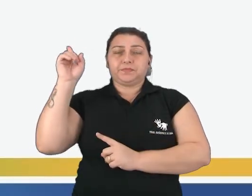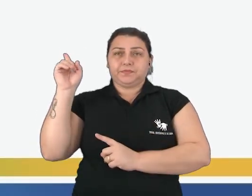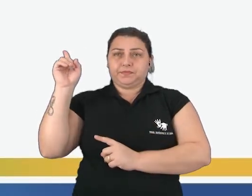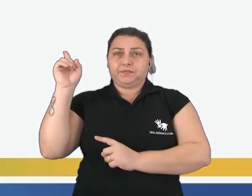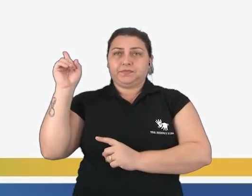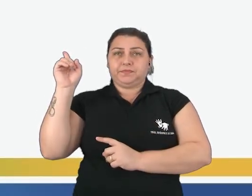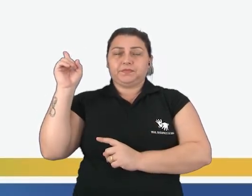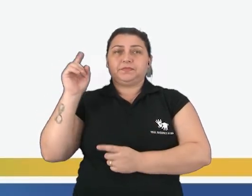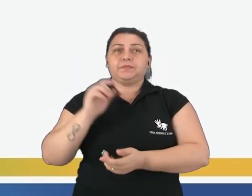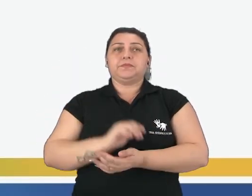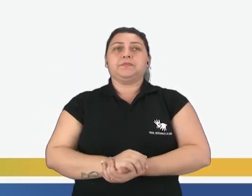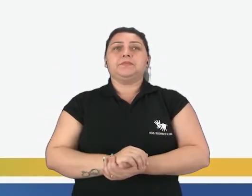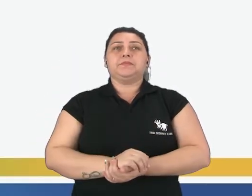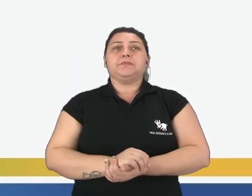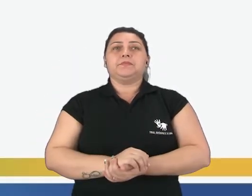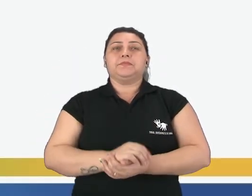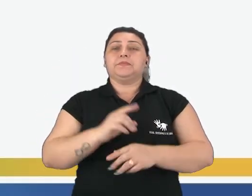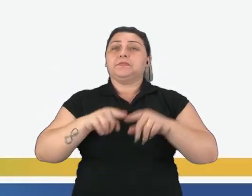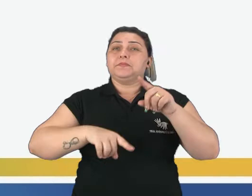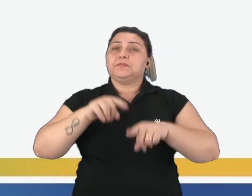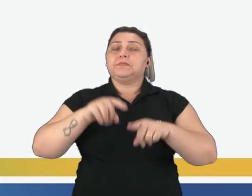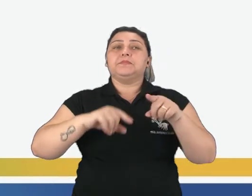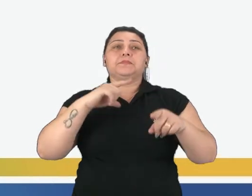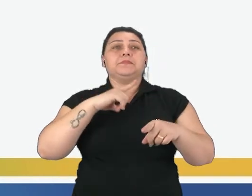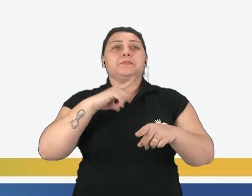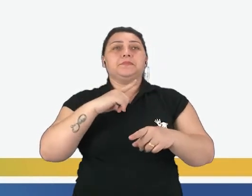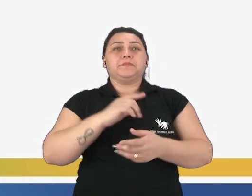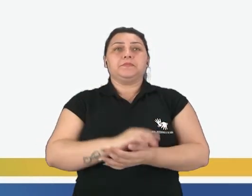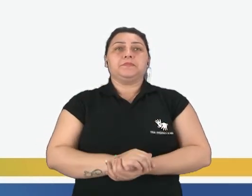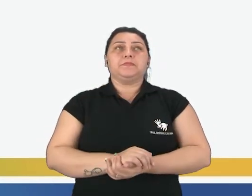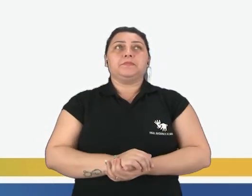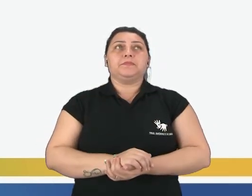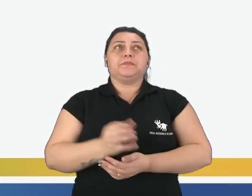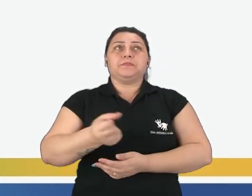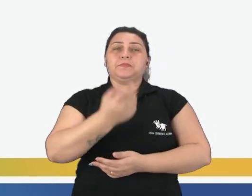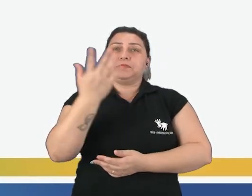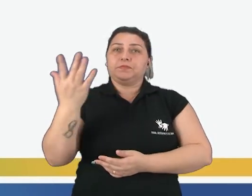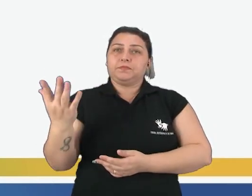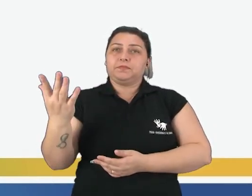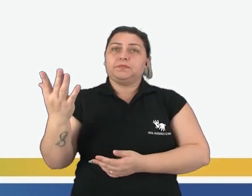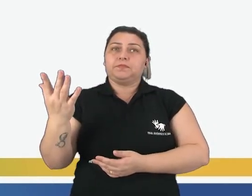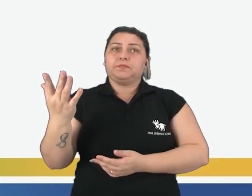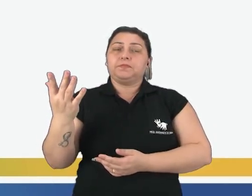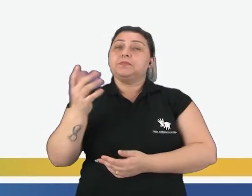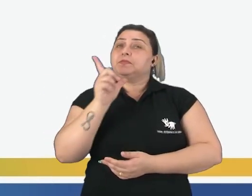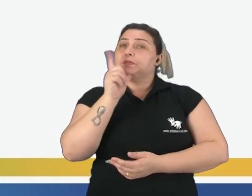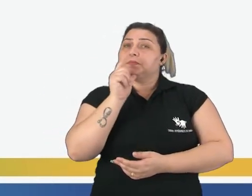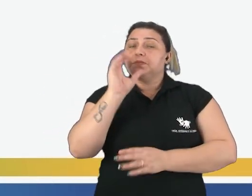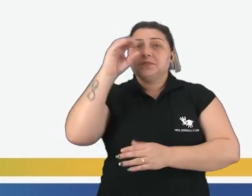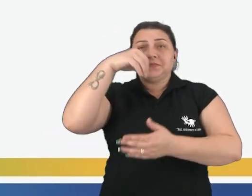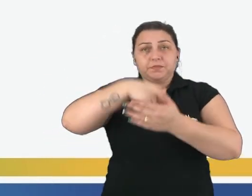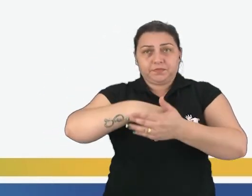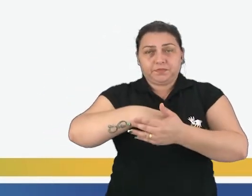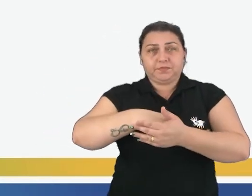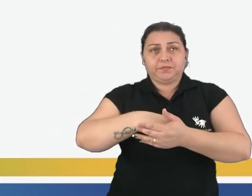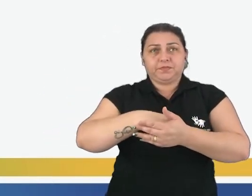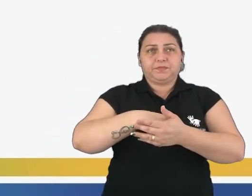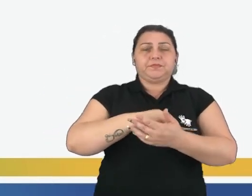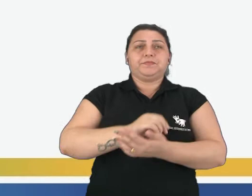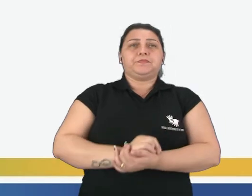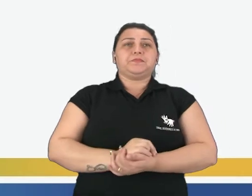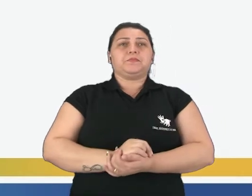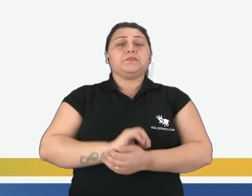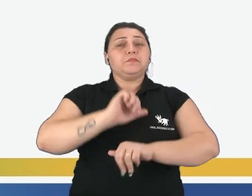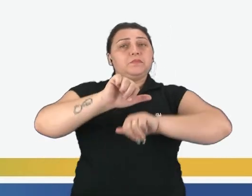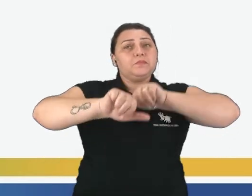assim. Era um instrumento onde tinha ali uma quantidade, que esse líquido que tinha ali